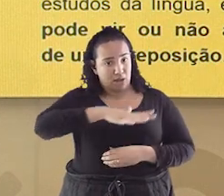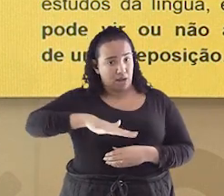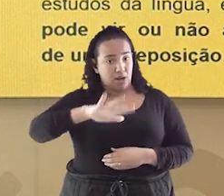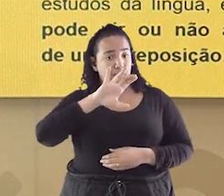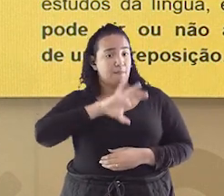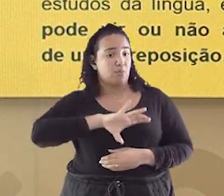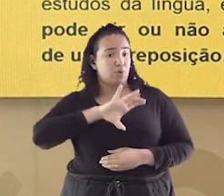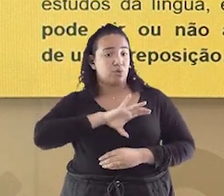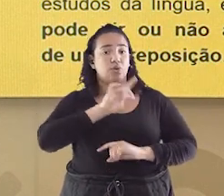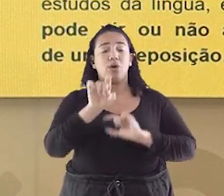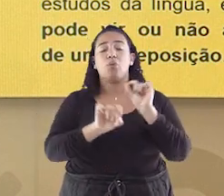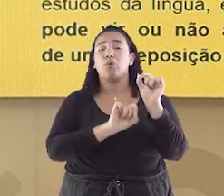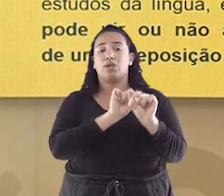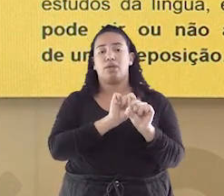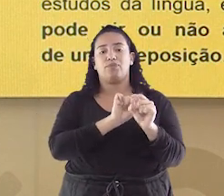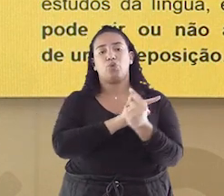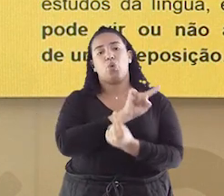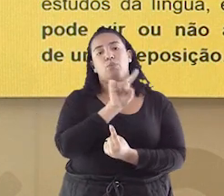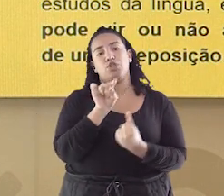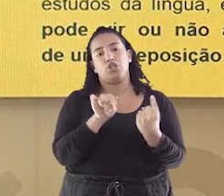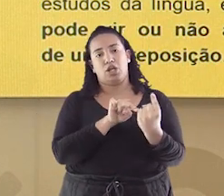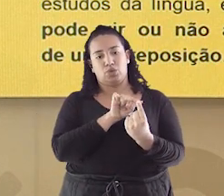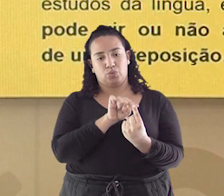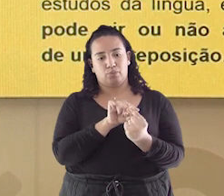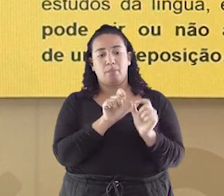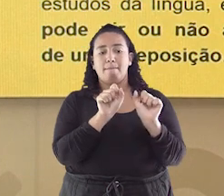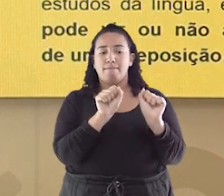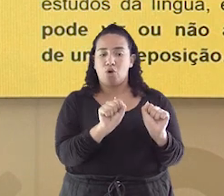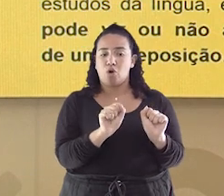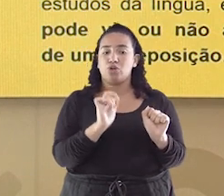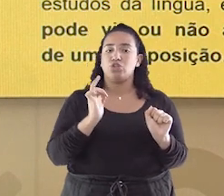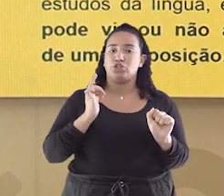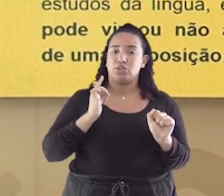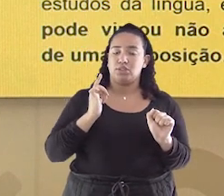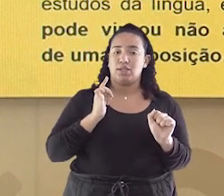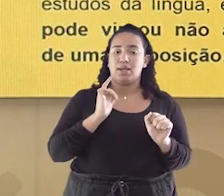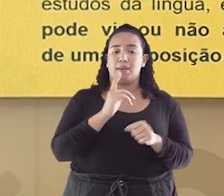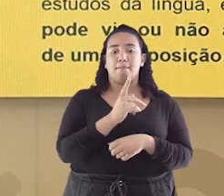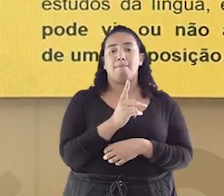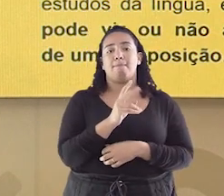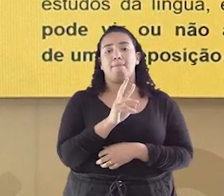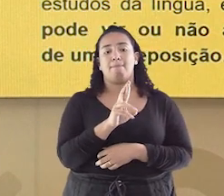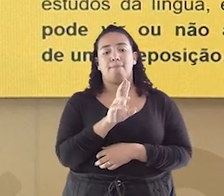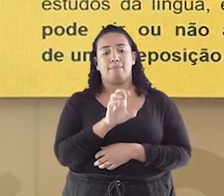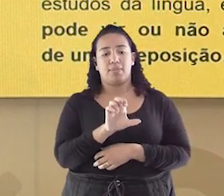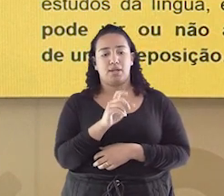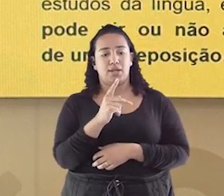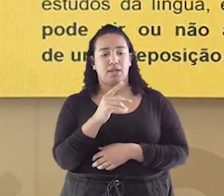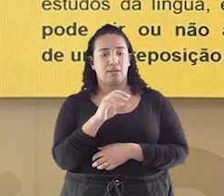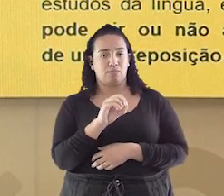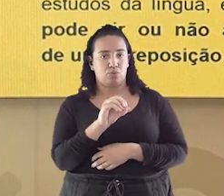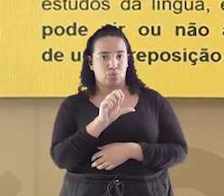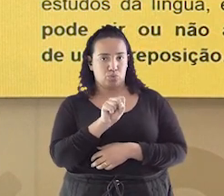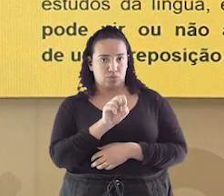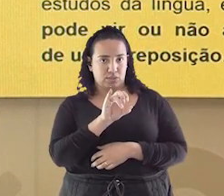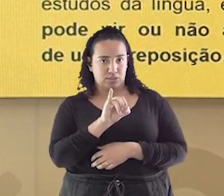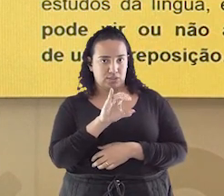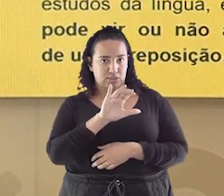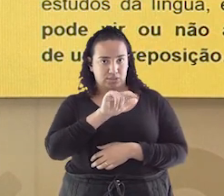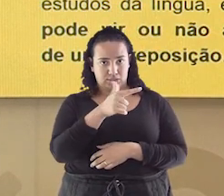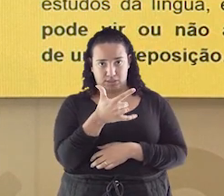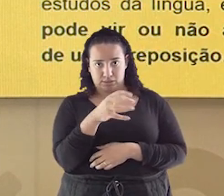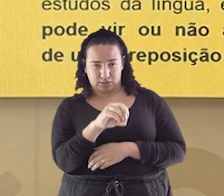nossa língua, é o objeto. E ele pode vir ou não acompanhado de uma preposição. Vamos relembrar